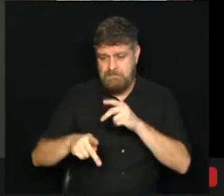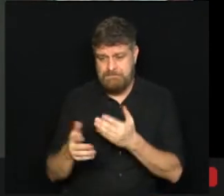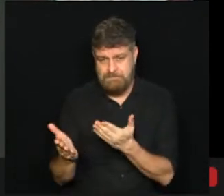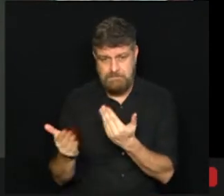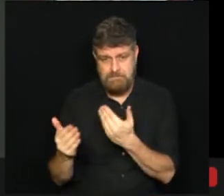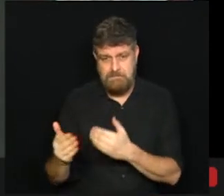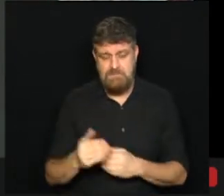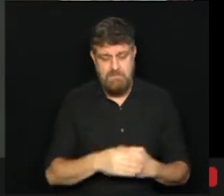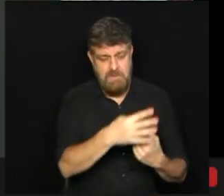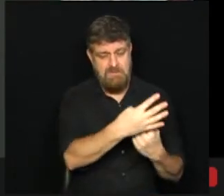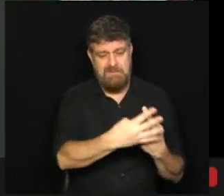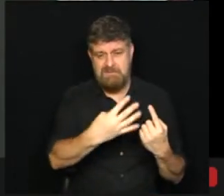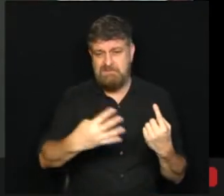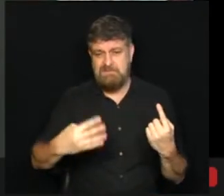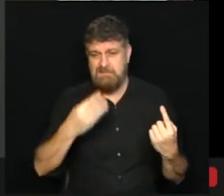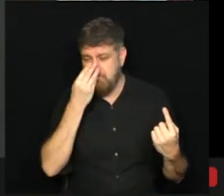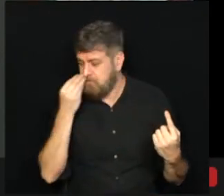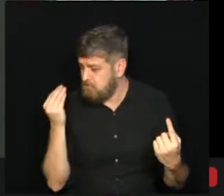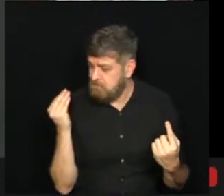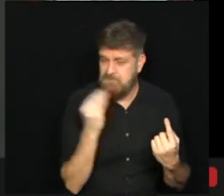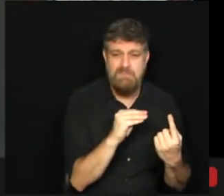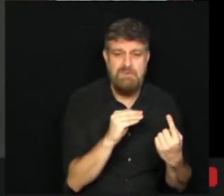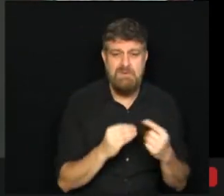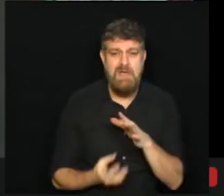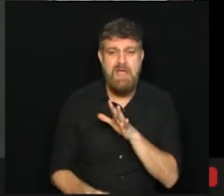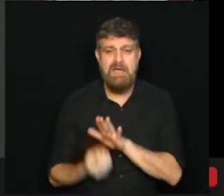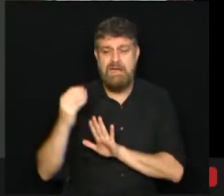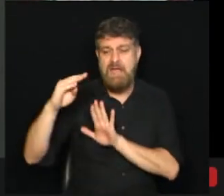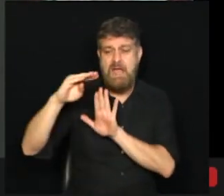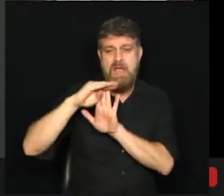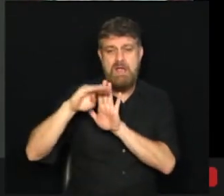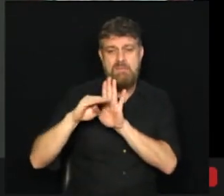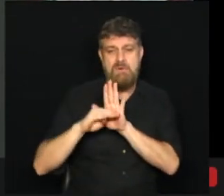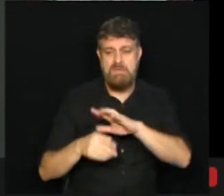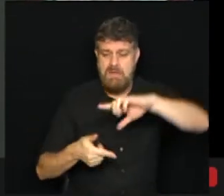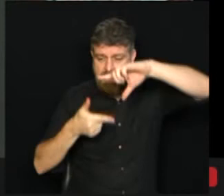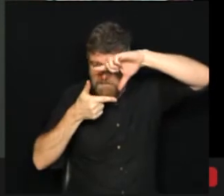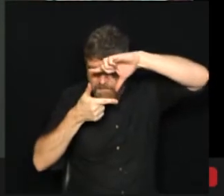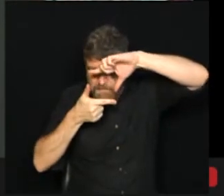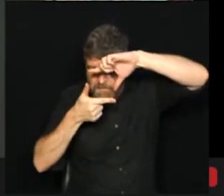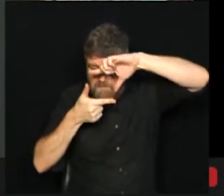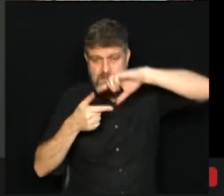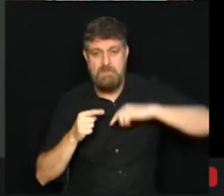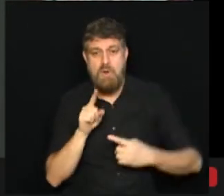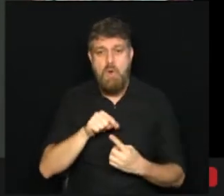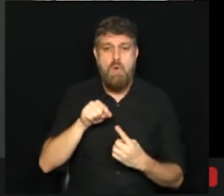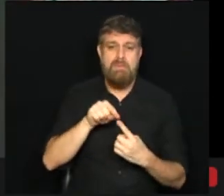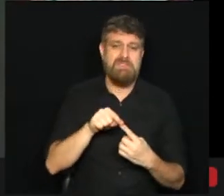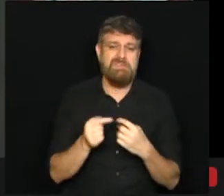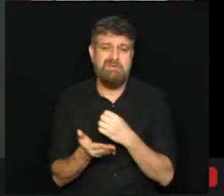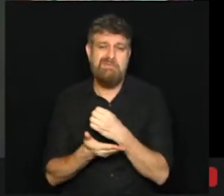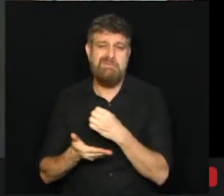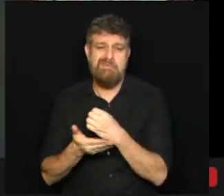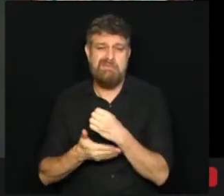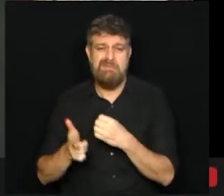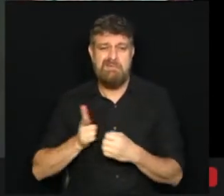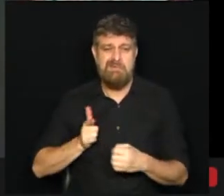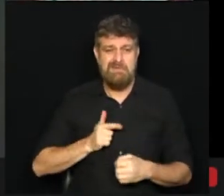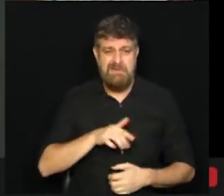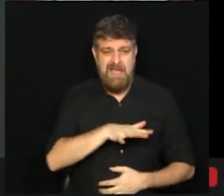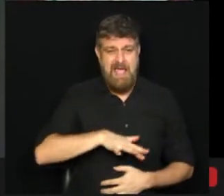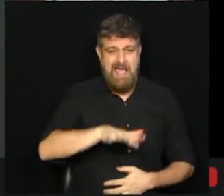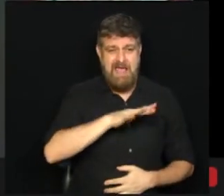população LGBT, e institui programas fundamentalistas como sendo ações fundamentalistas como sendo programas de